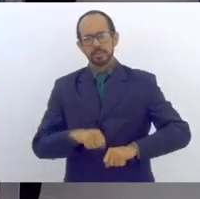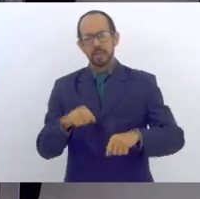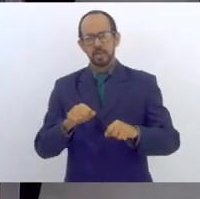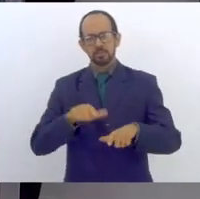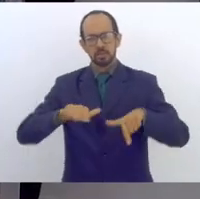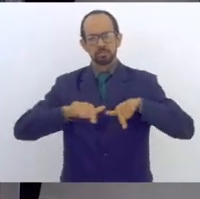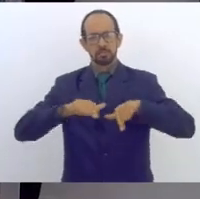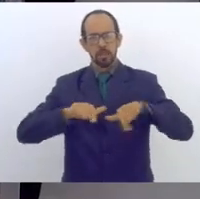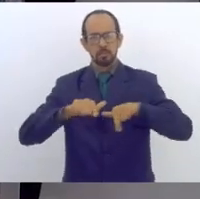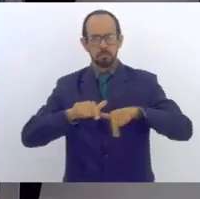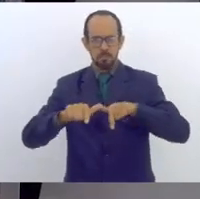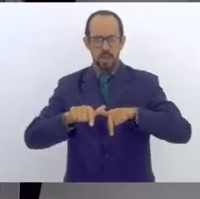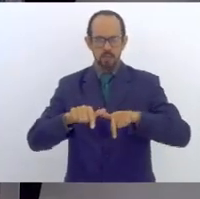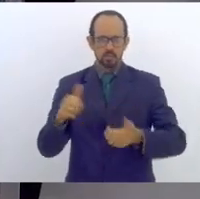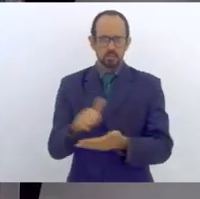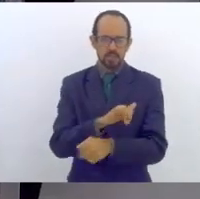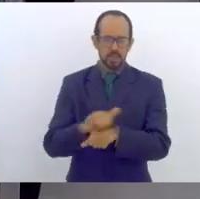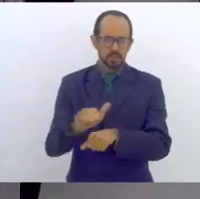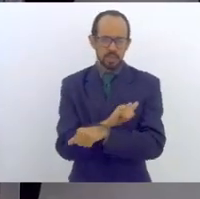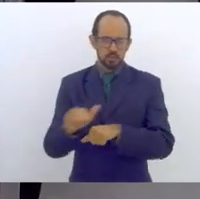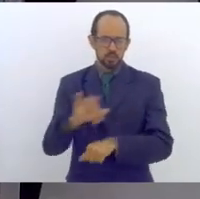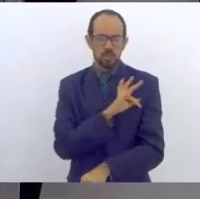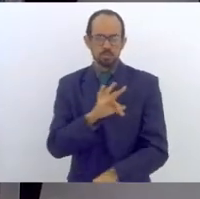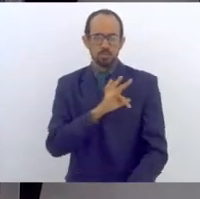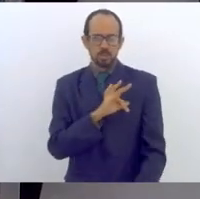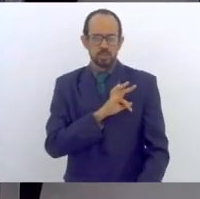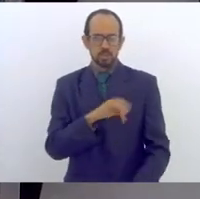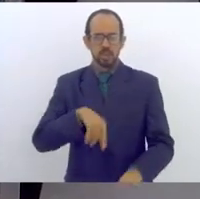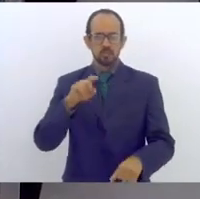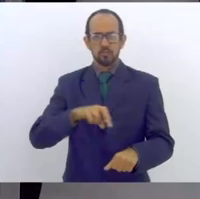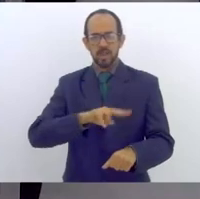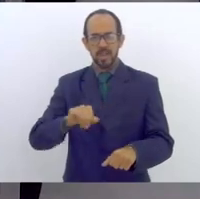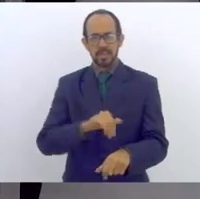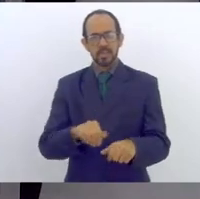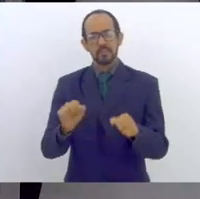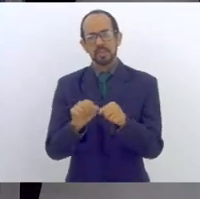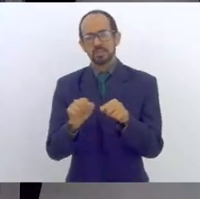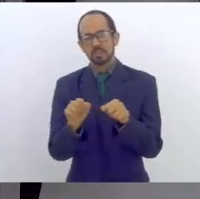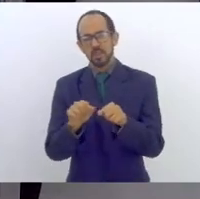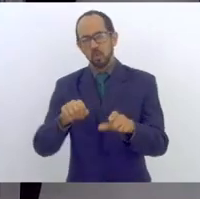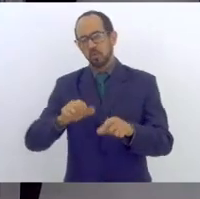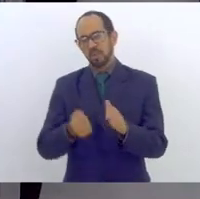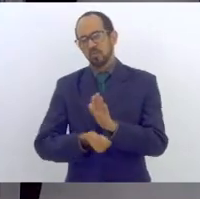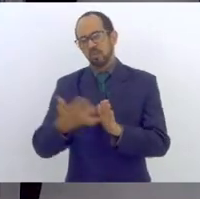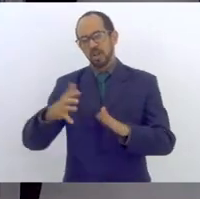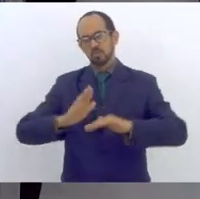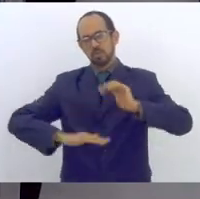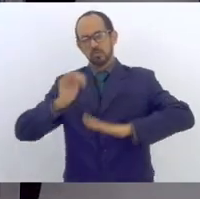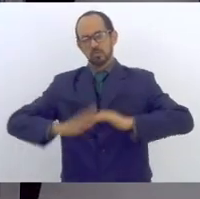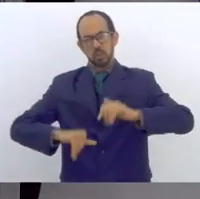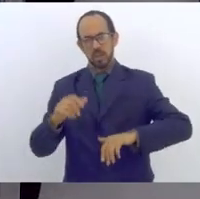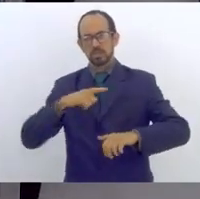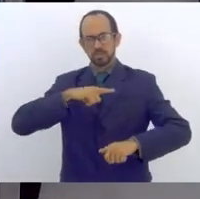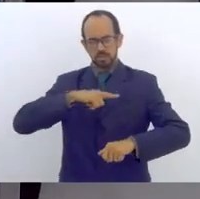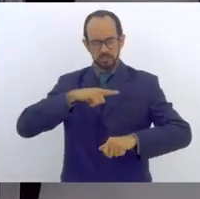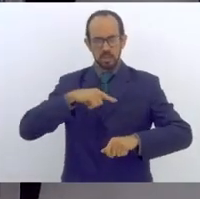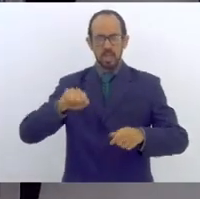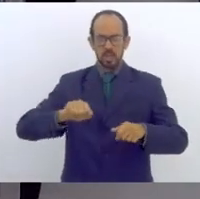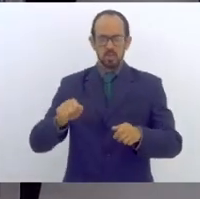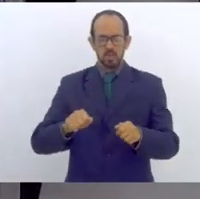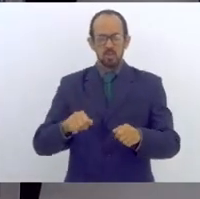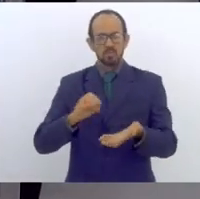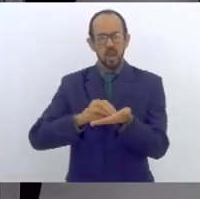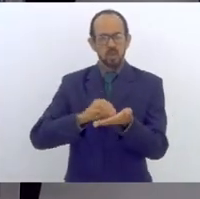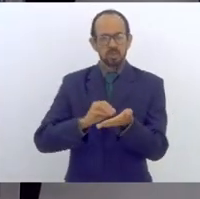e meio da polícia técnica isso vai desafogar muitos peritos papiloscopistas para atividade de fim tem muito desvio de função